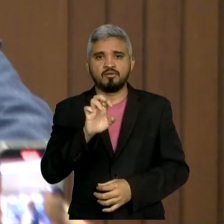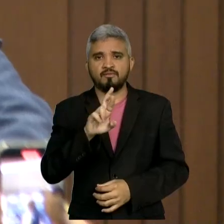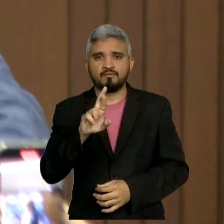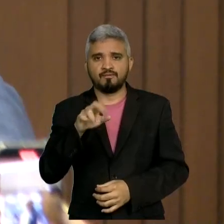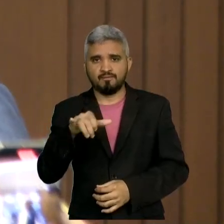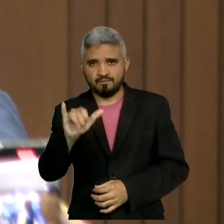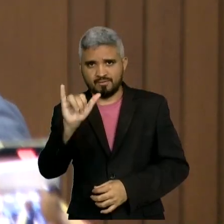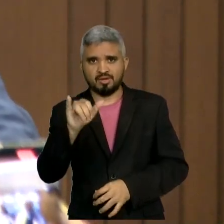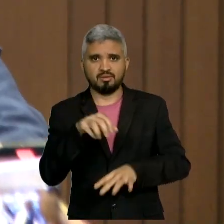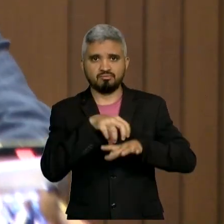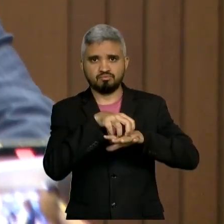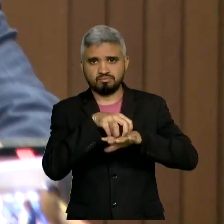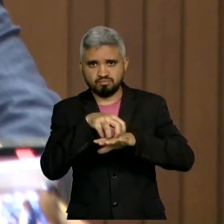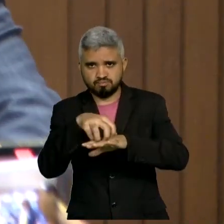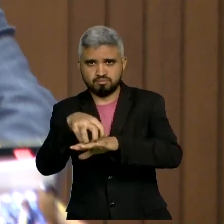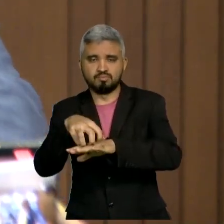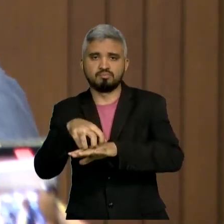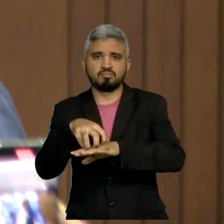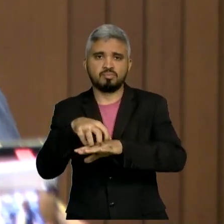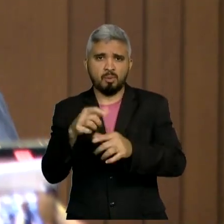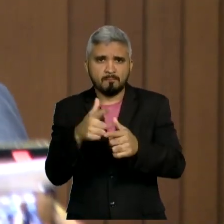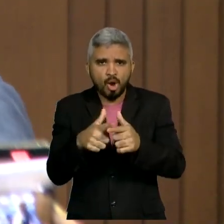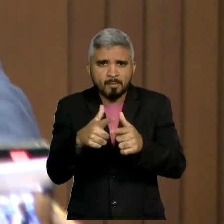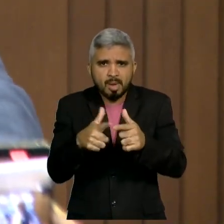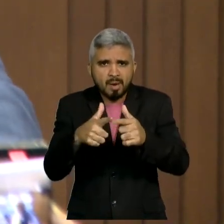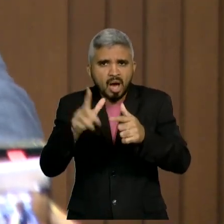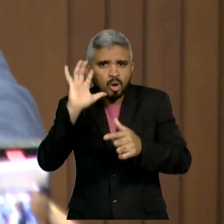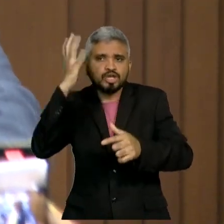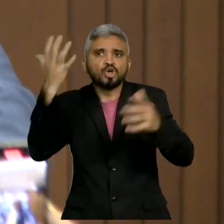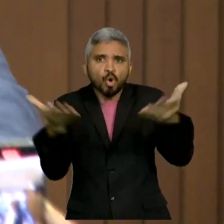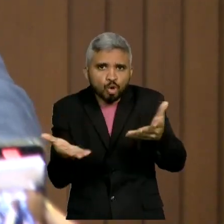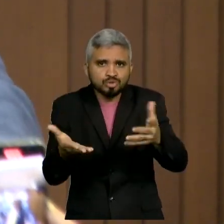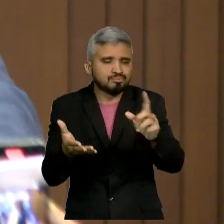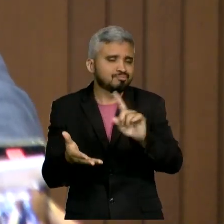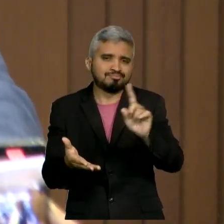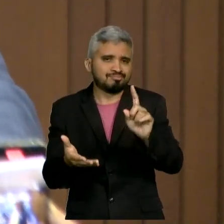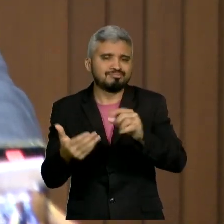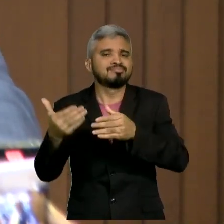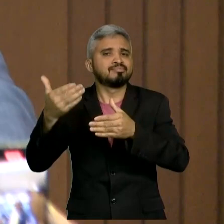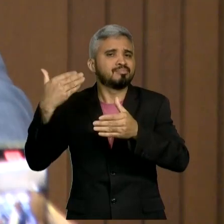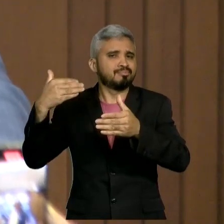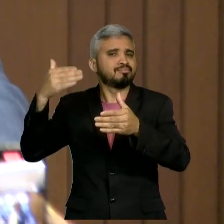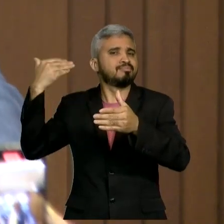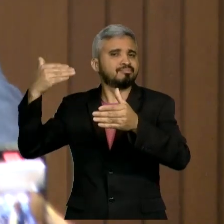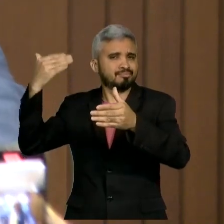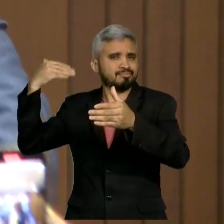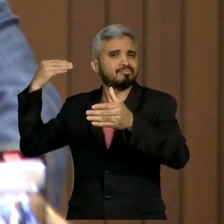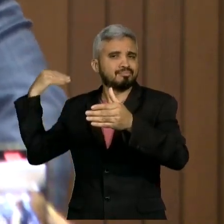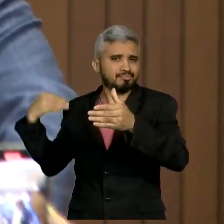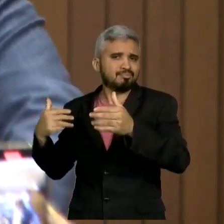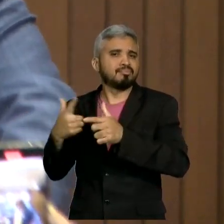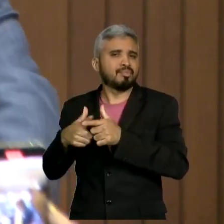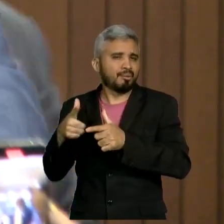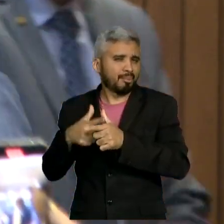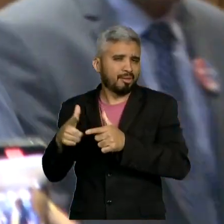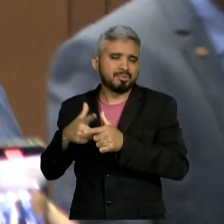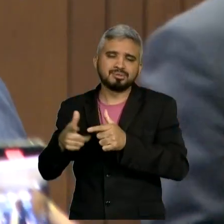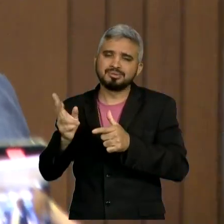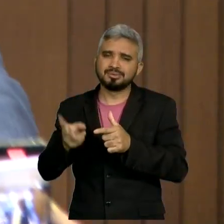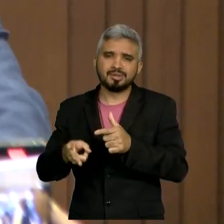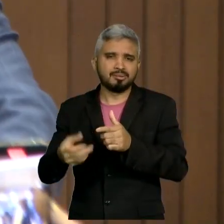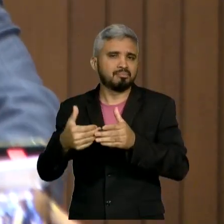de agora, é um problema também de outras administrações, né? Mas é importante a gente